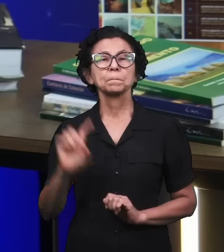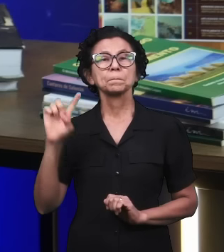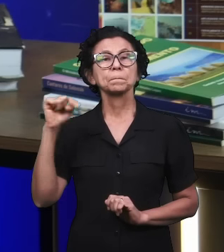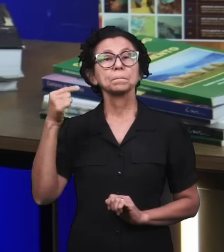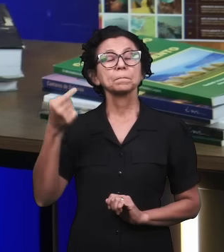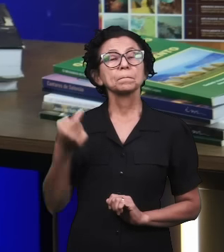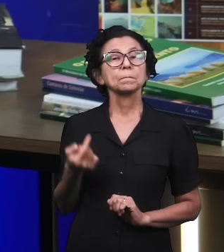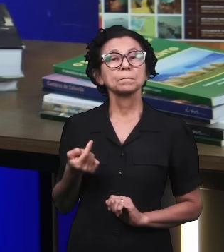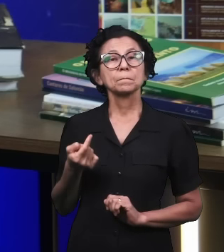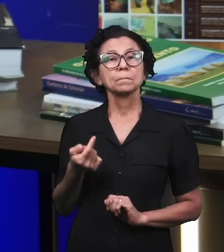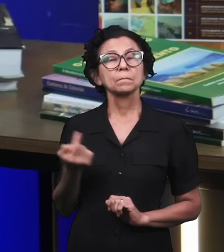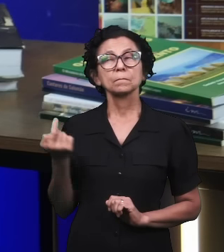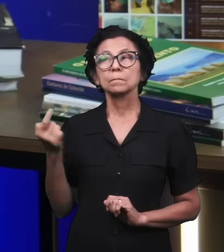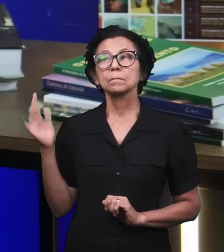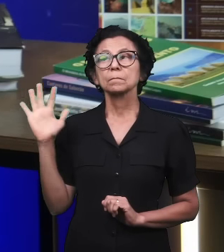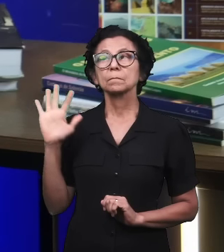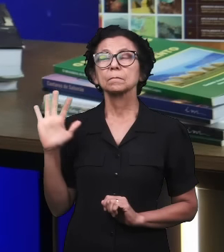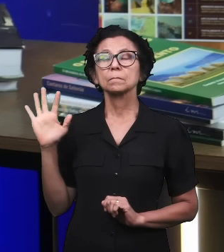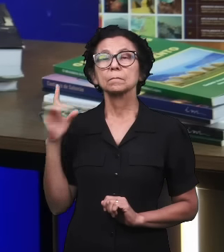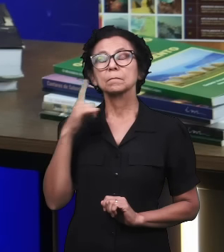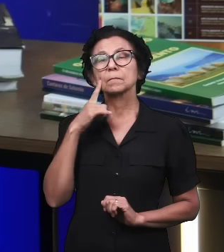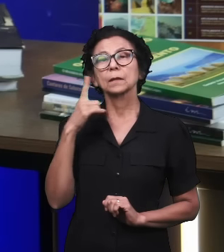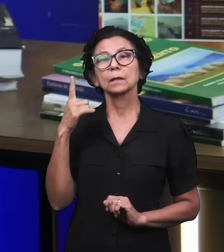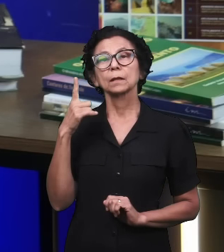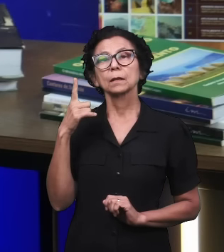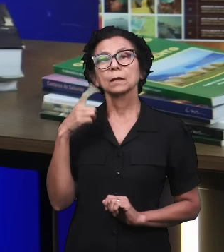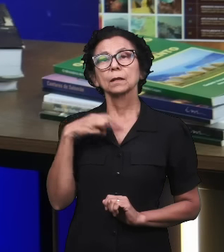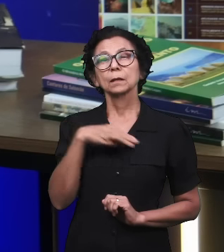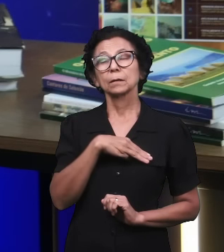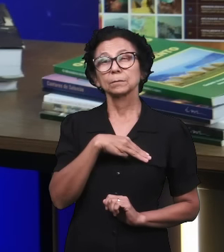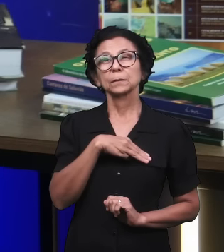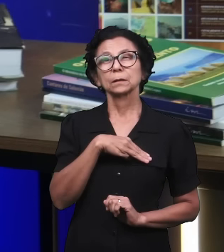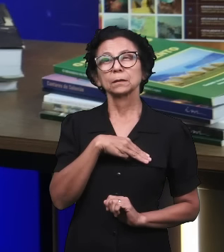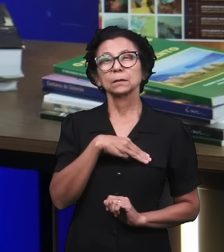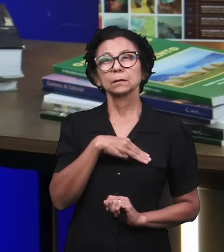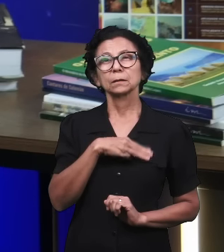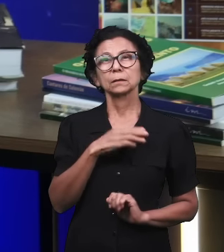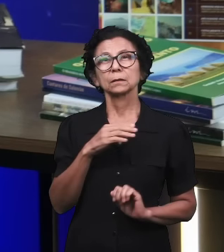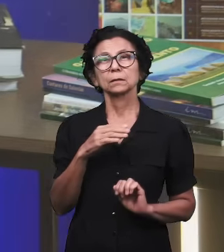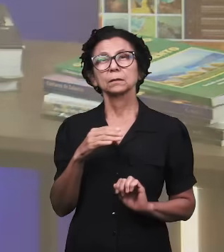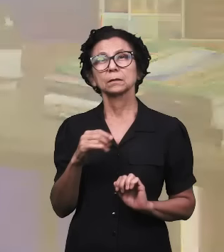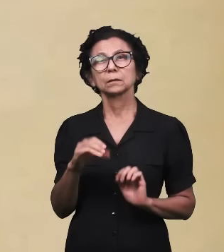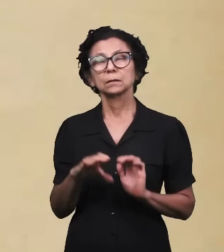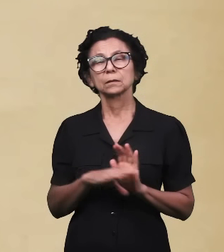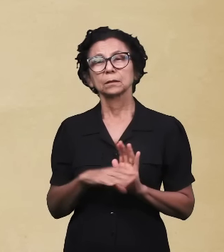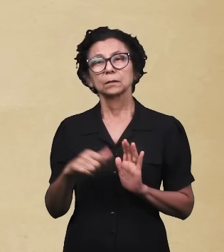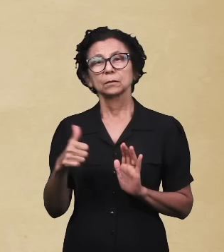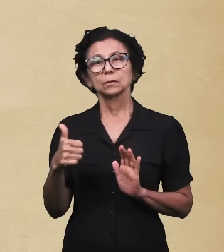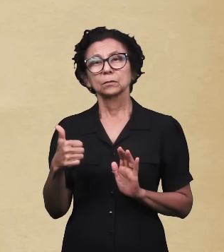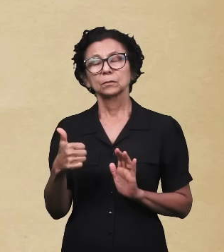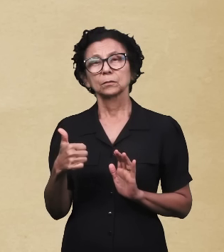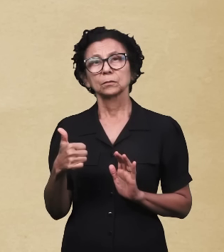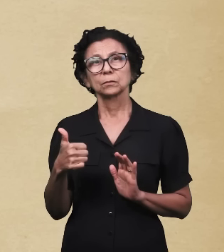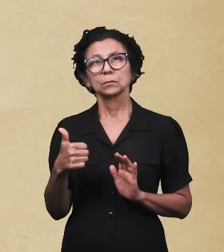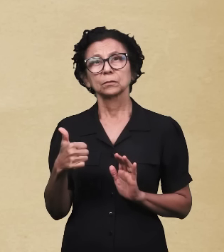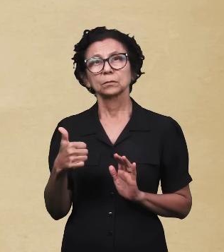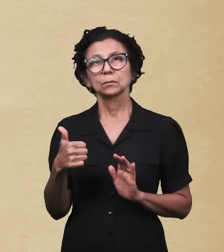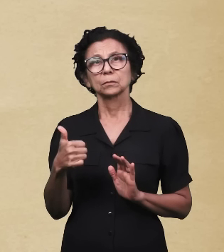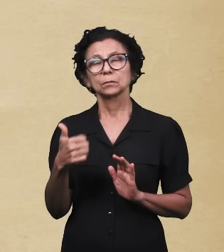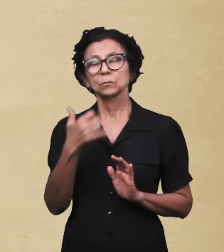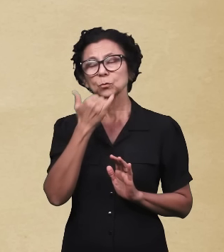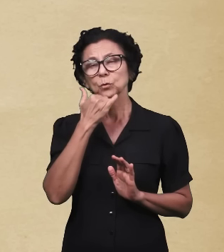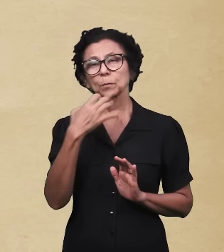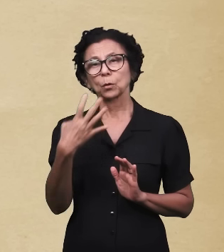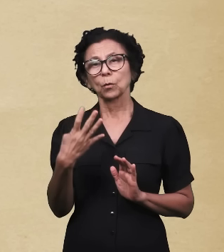no Evangelho de Mateus, ainda no capítulo 4, os versos 14 e 15, diz assim: para que se cumprisse o que foi dito